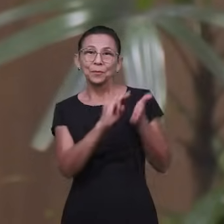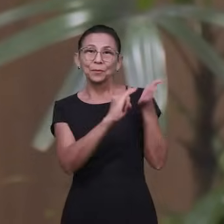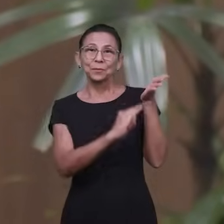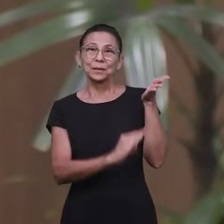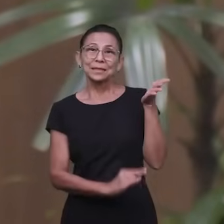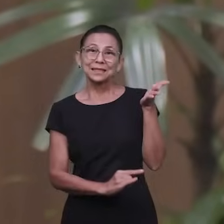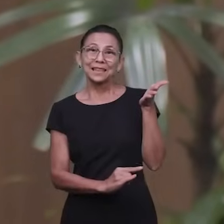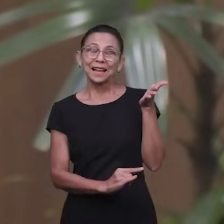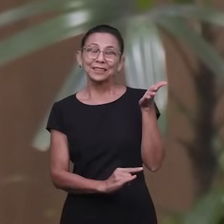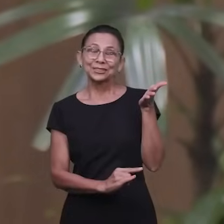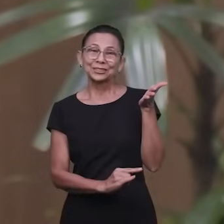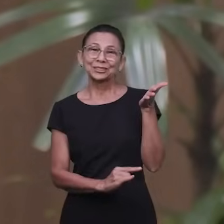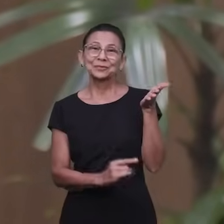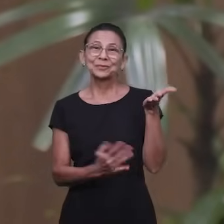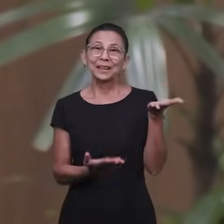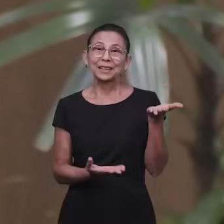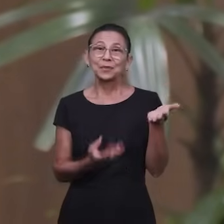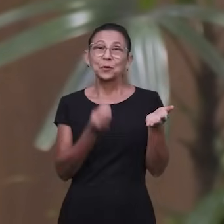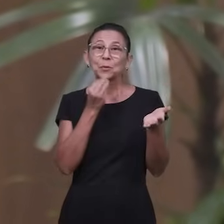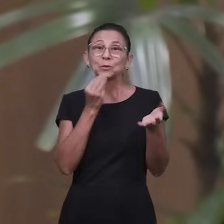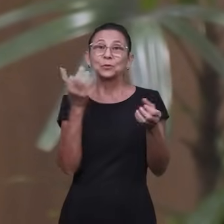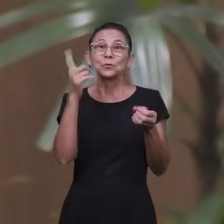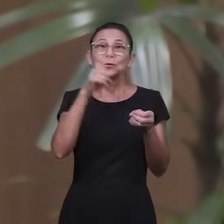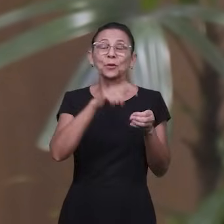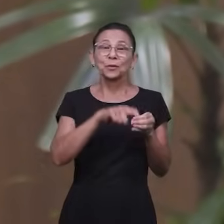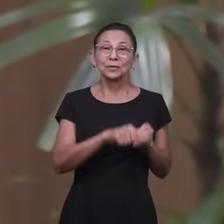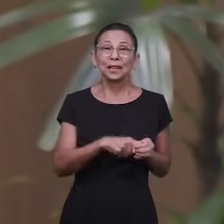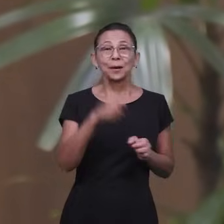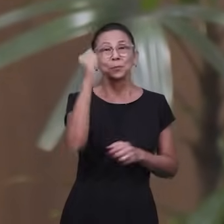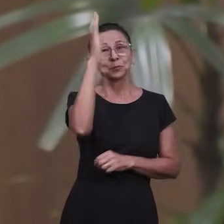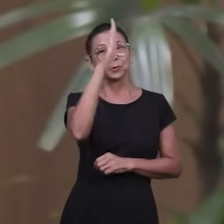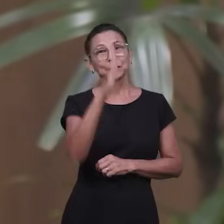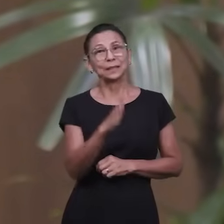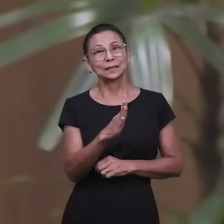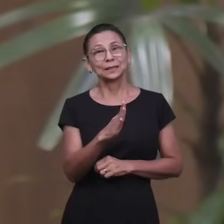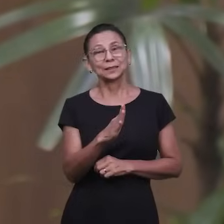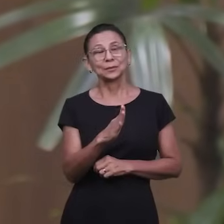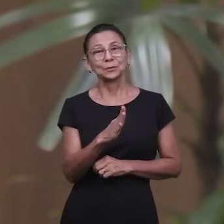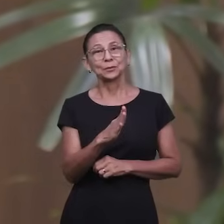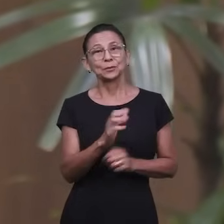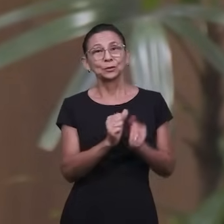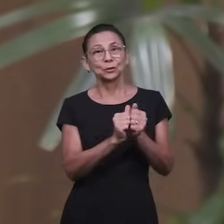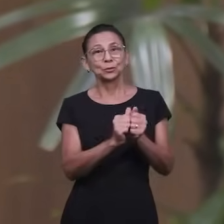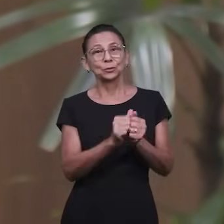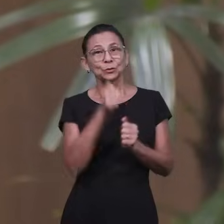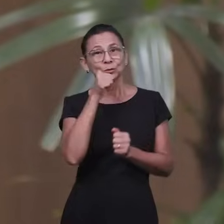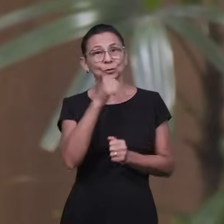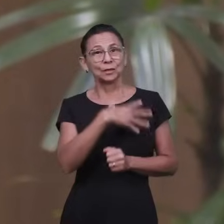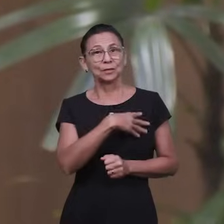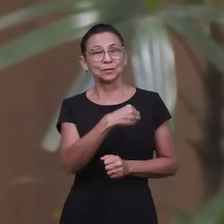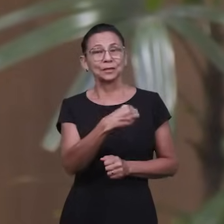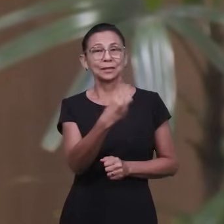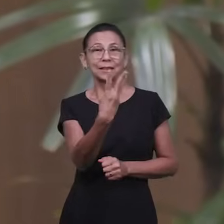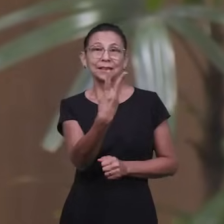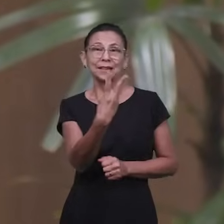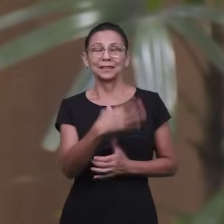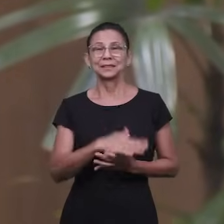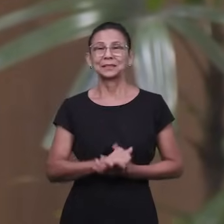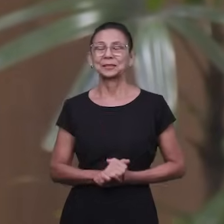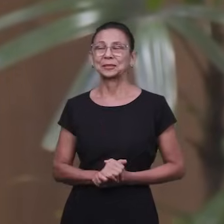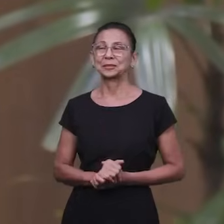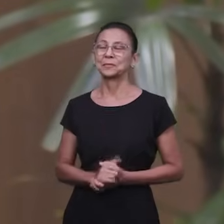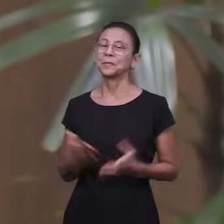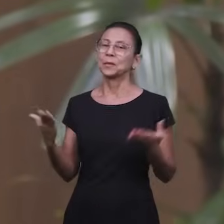é uma operação maravilhosa. Hoje eles estão bem, né? A família está bem, tudo certinho. bênção. E está firme, está indo